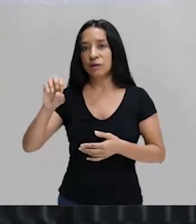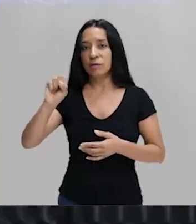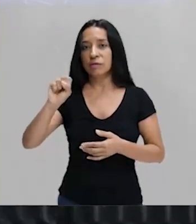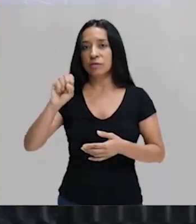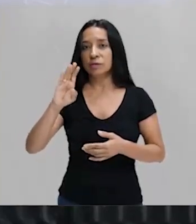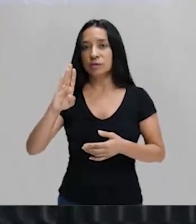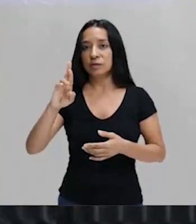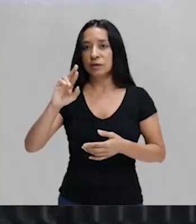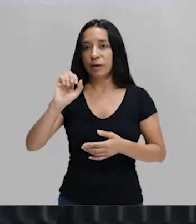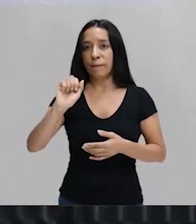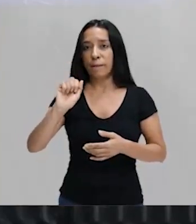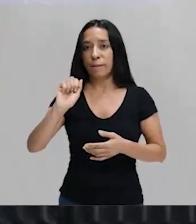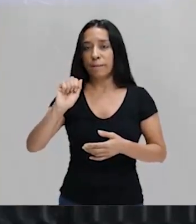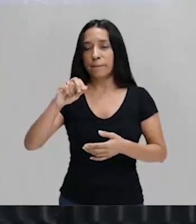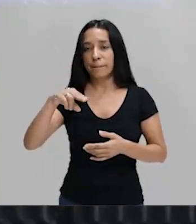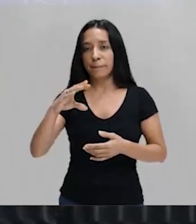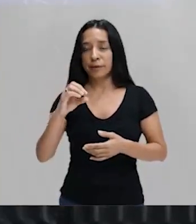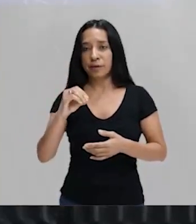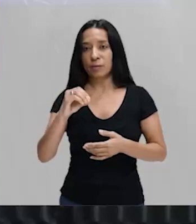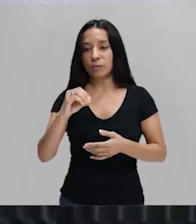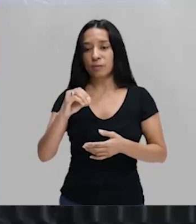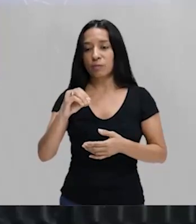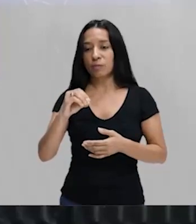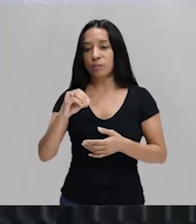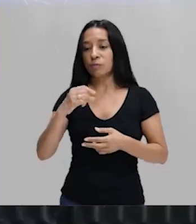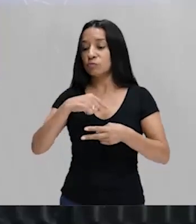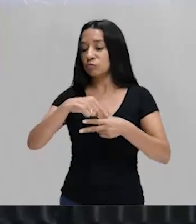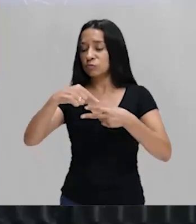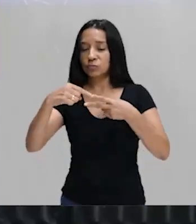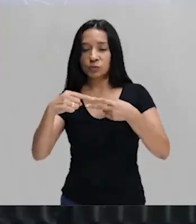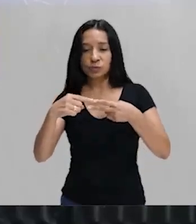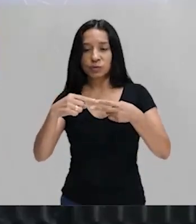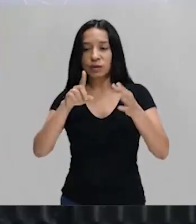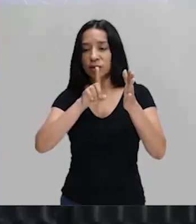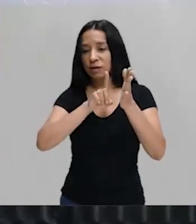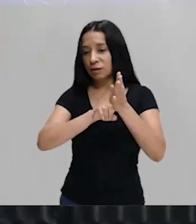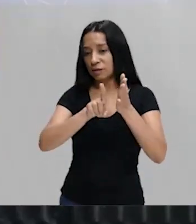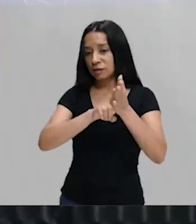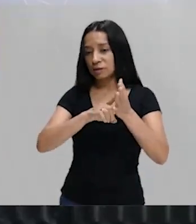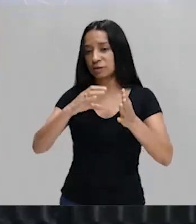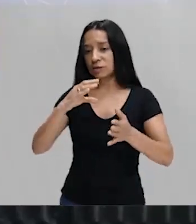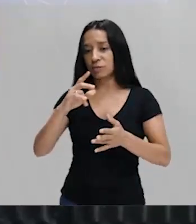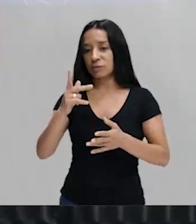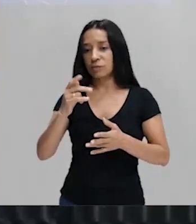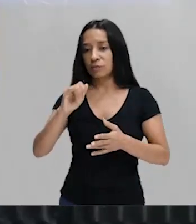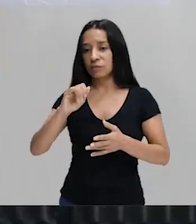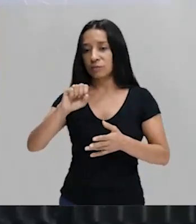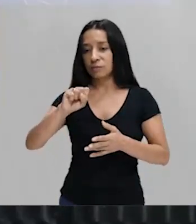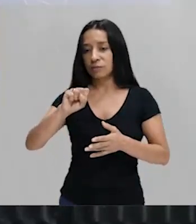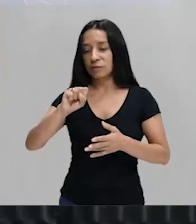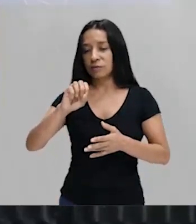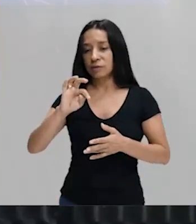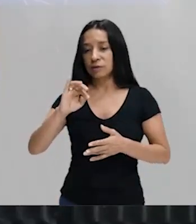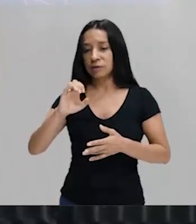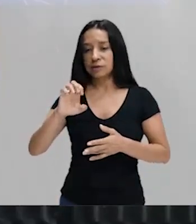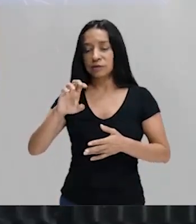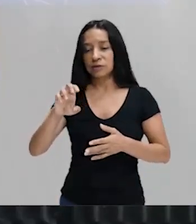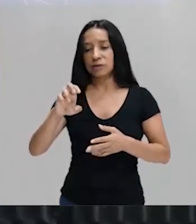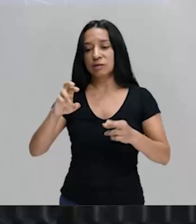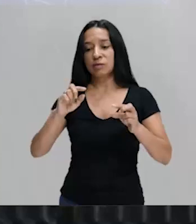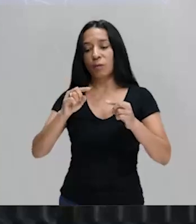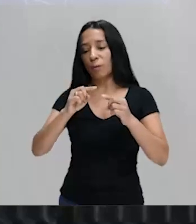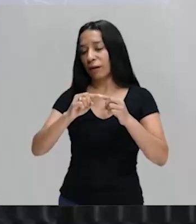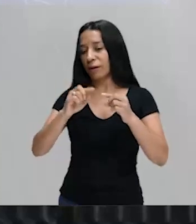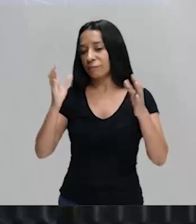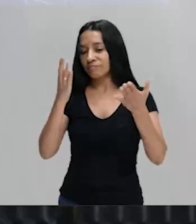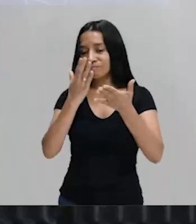no Brasil. Então, por conta disso, nós teremos, evidentemente, a questão Christian, que vai levar o rompimento das relações diplomáticas entre